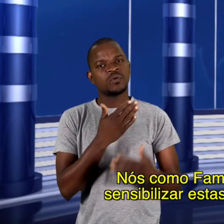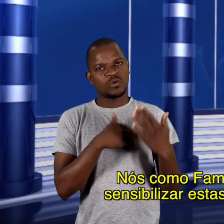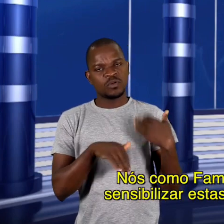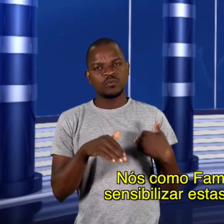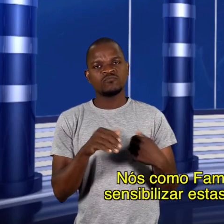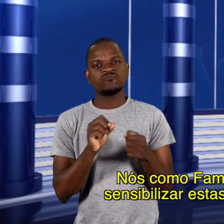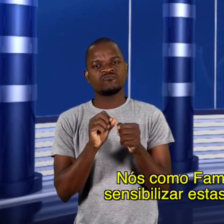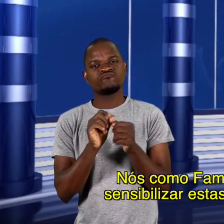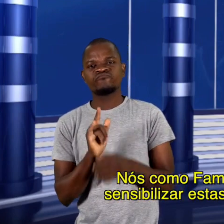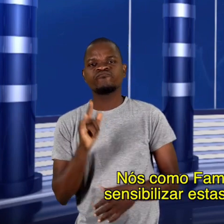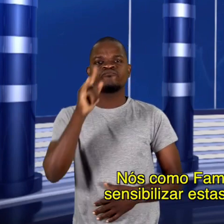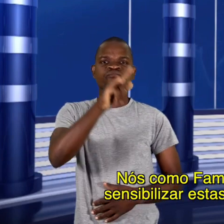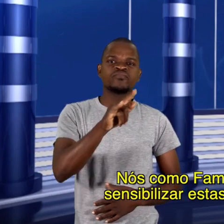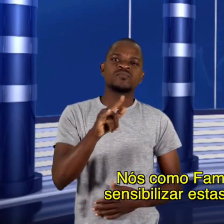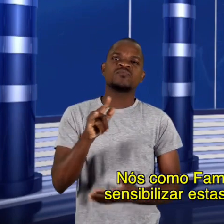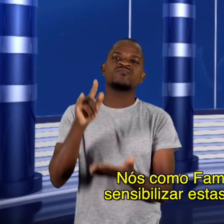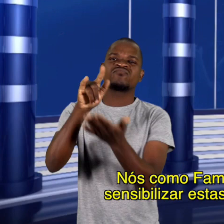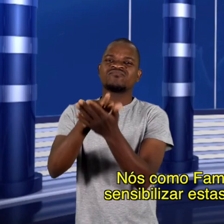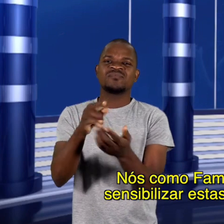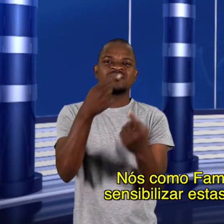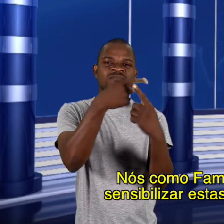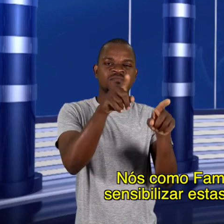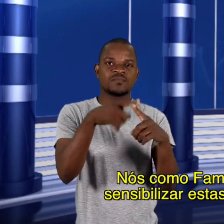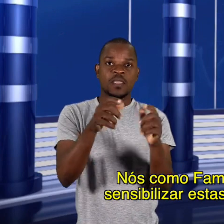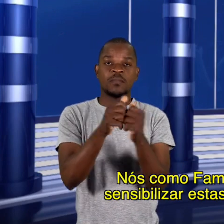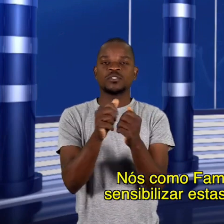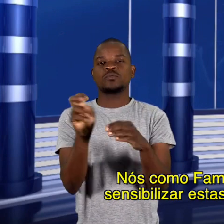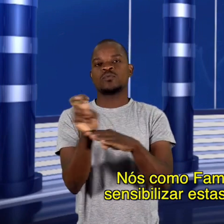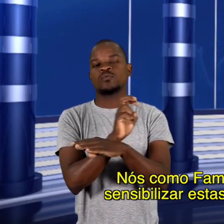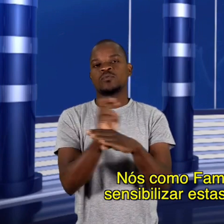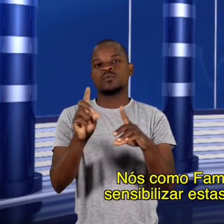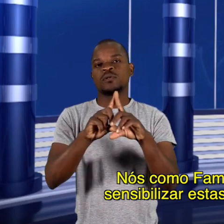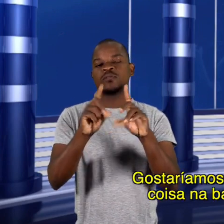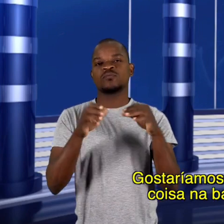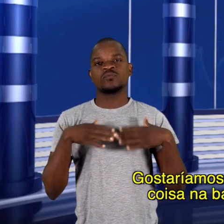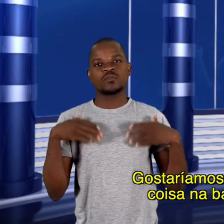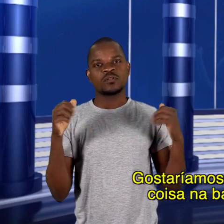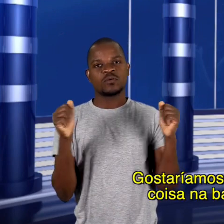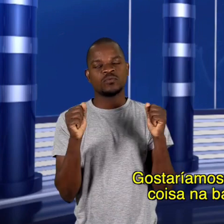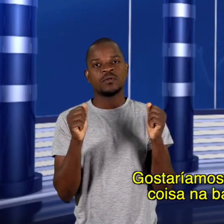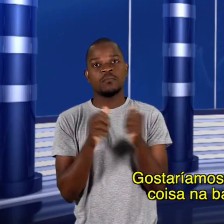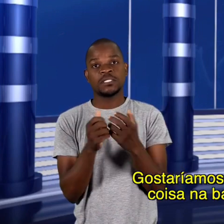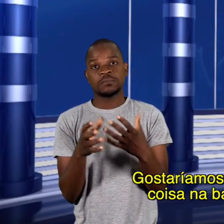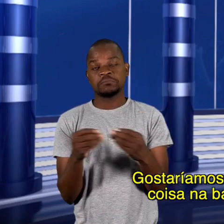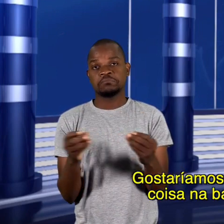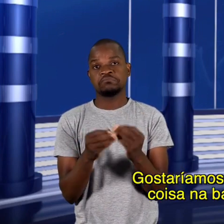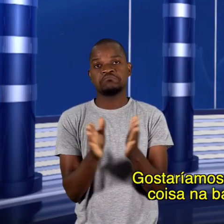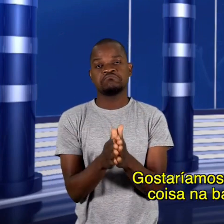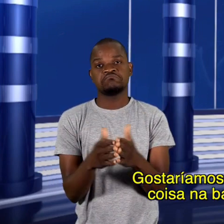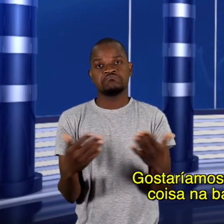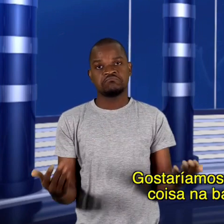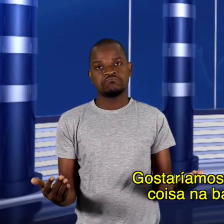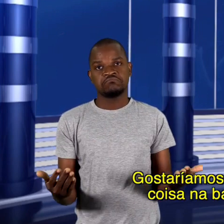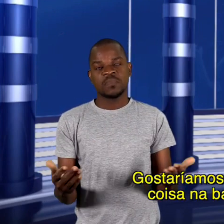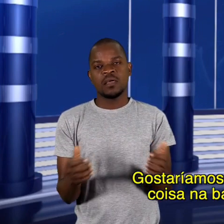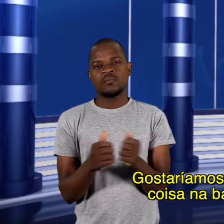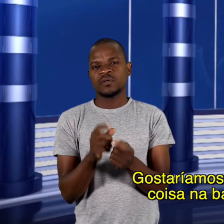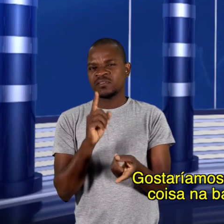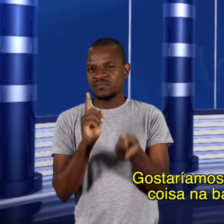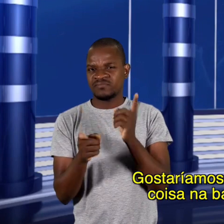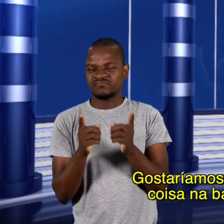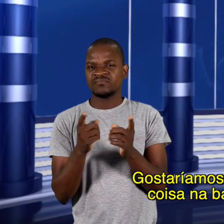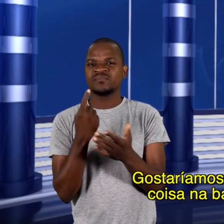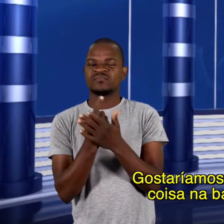FAMOD, gostaríamos de deslocar até ir sensibilizar essas pessoas, não temos recurso. Então, gostaríamos de ver pelo Estado, pelo Ministério da Saúde,